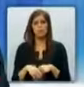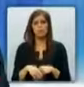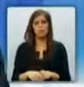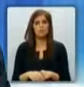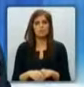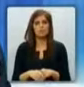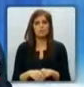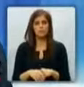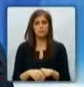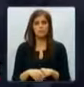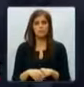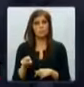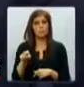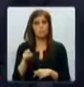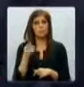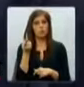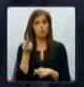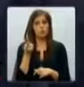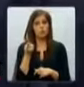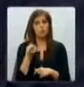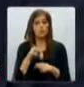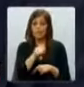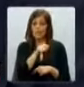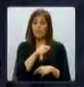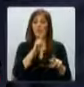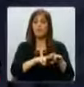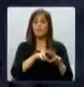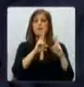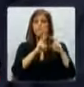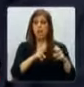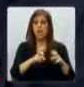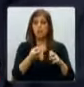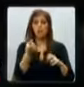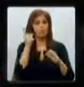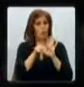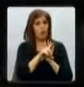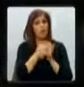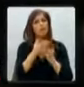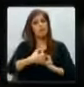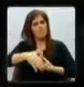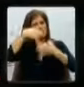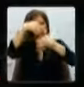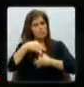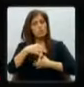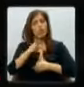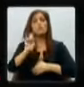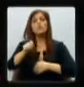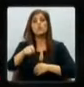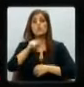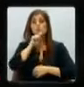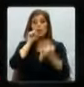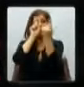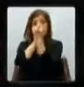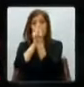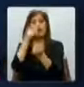dúvidas O que é ilegal mas foi preso para investigar será feita a justiça o juiz poderá confrontar José